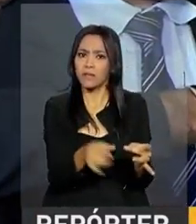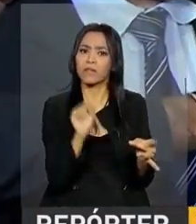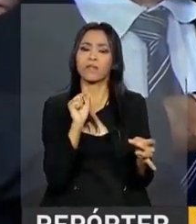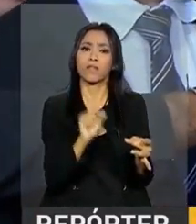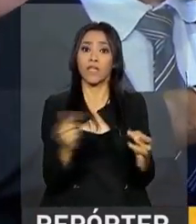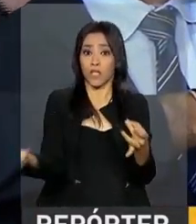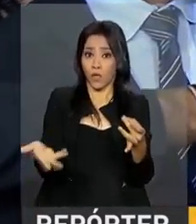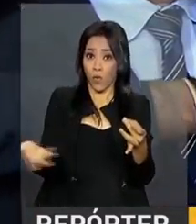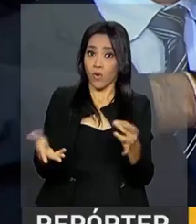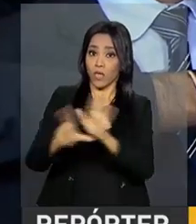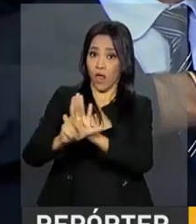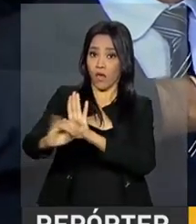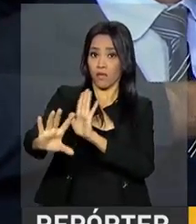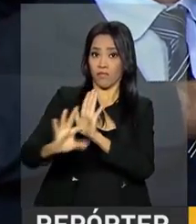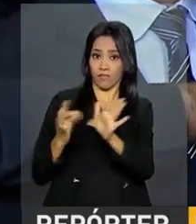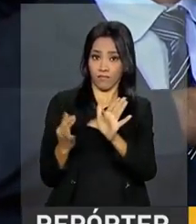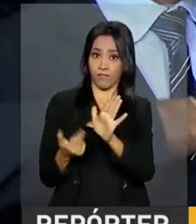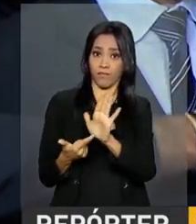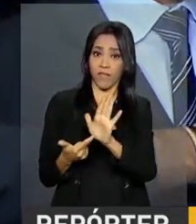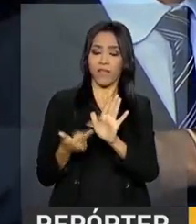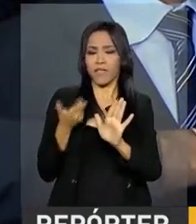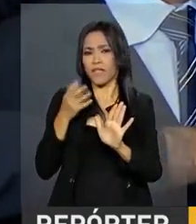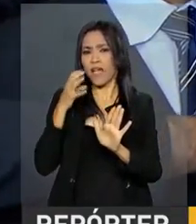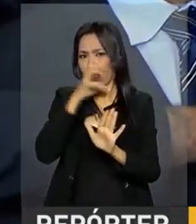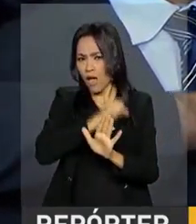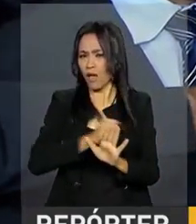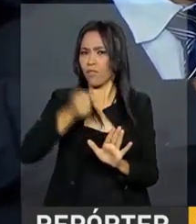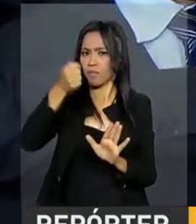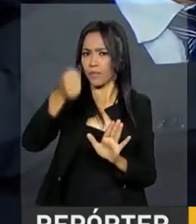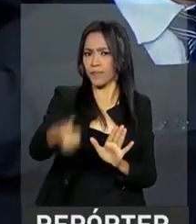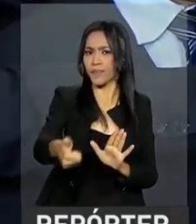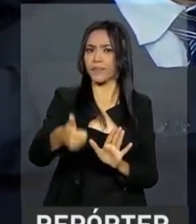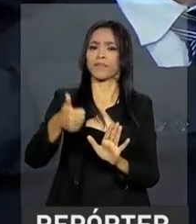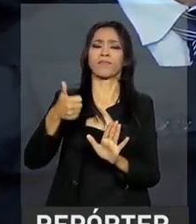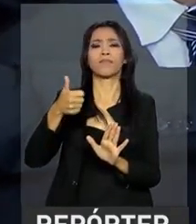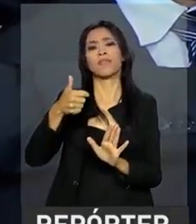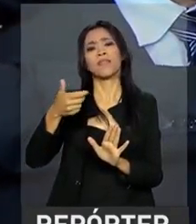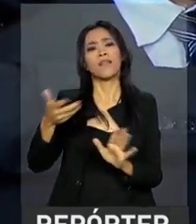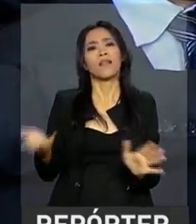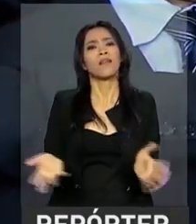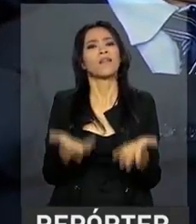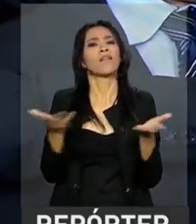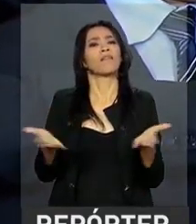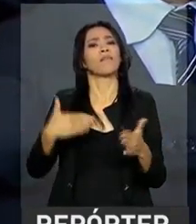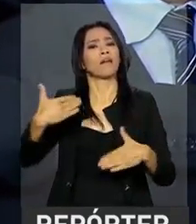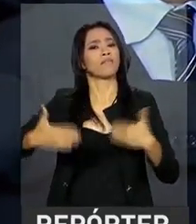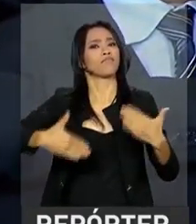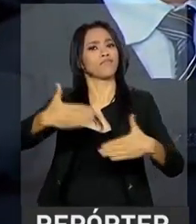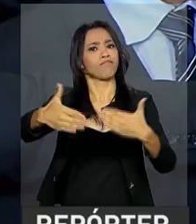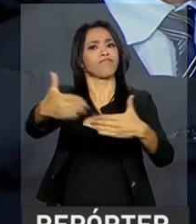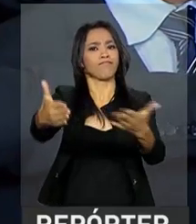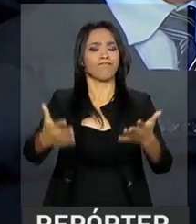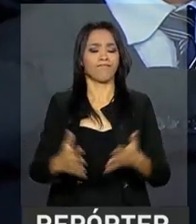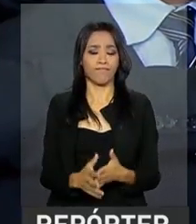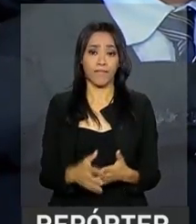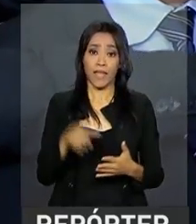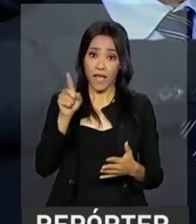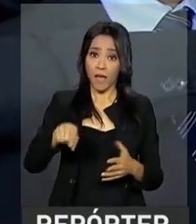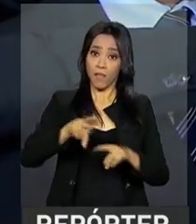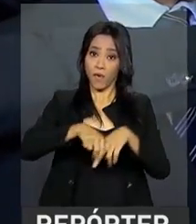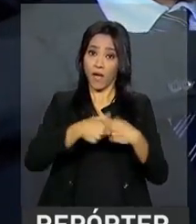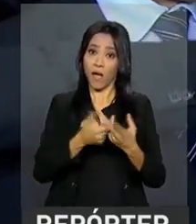é sancionado vai trazer mais agilidade ao setor vai torná-lo mais leve e está vinculado a essa